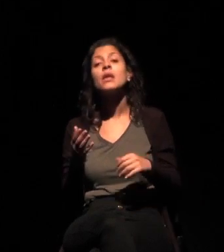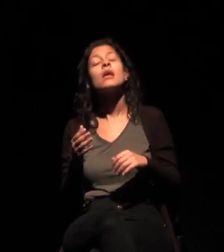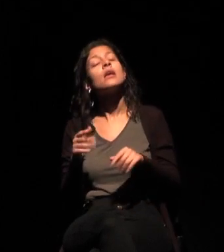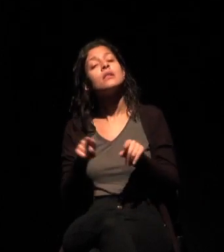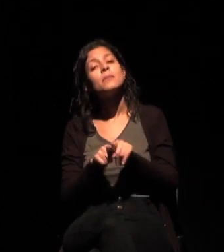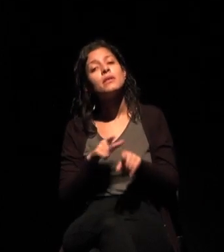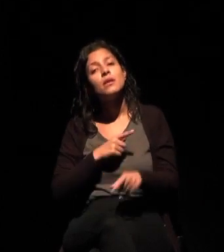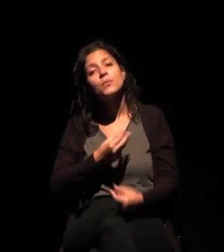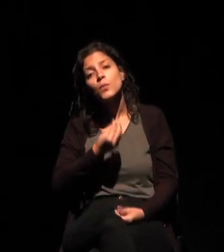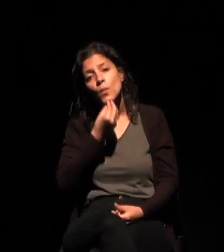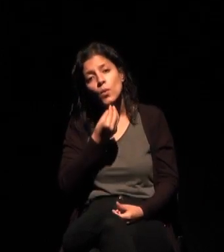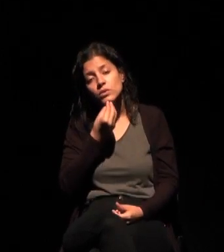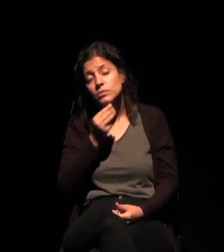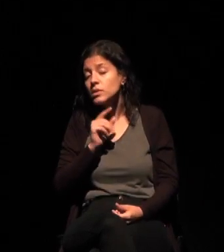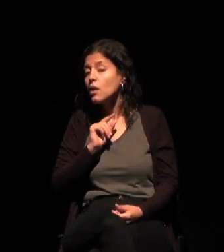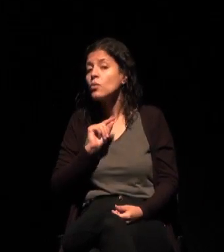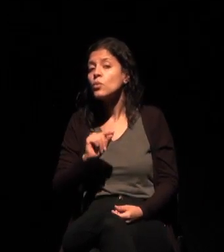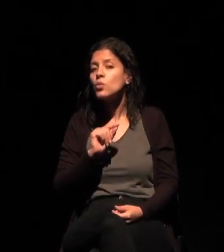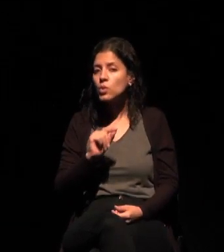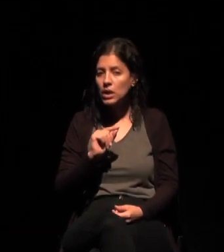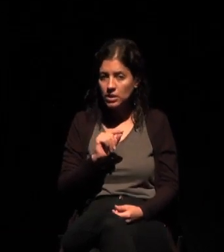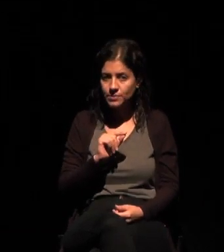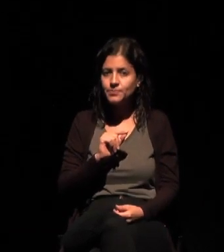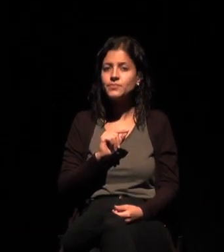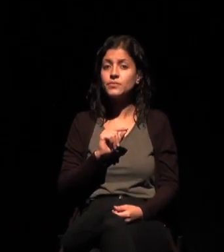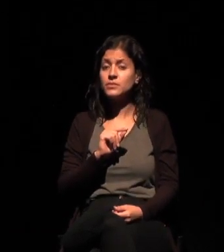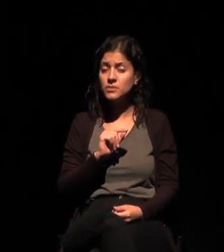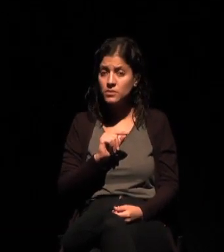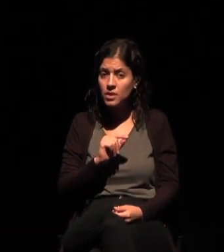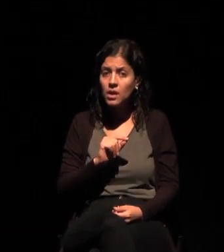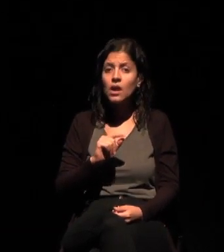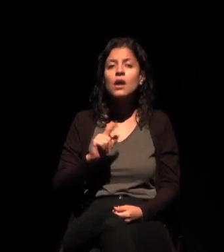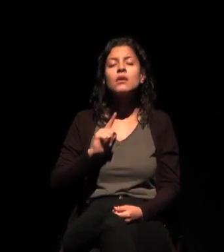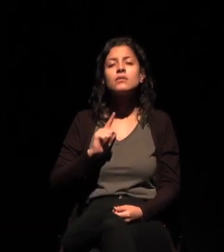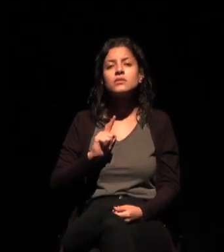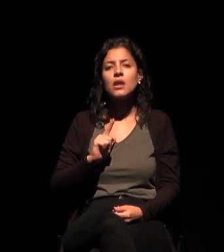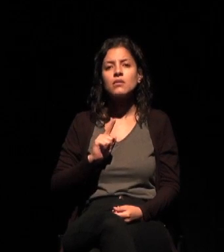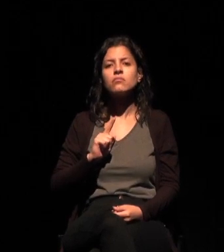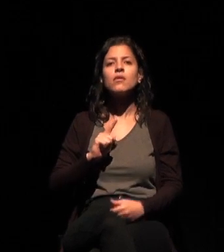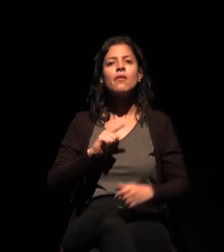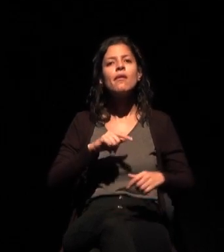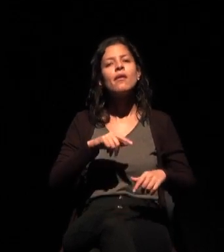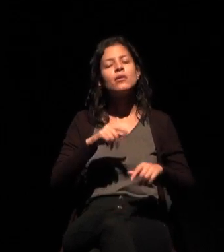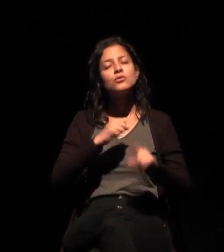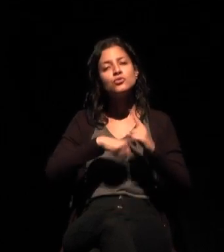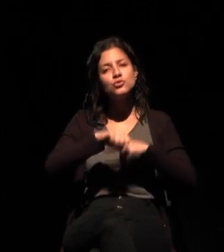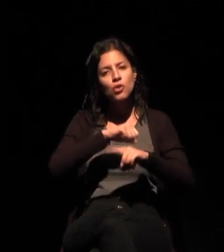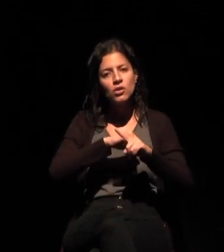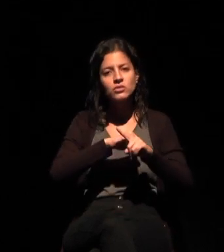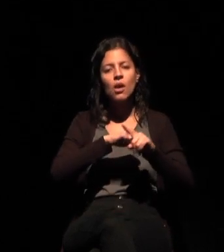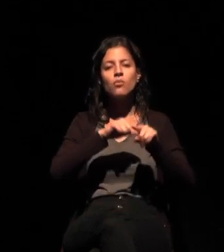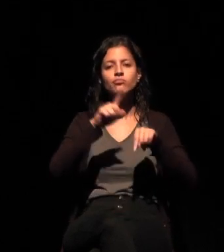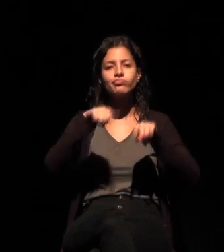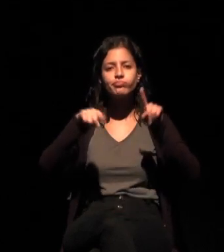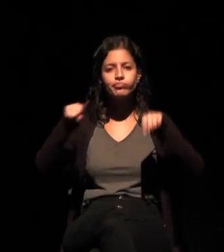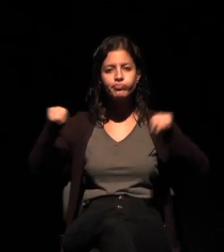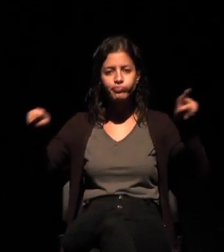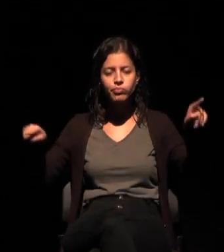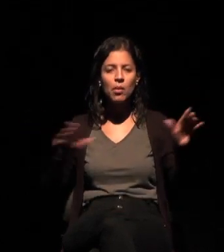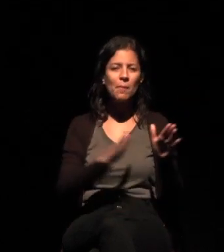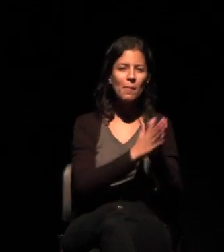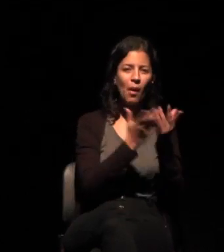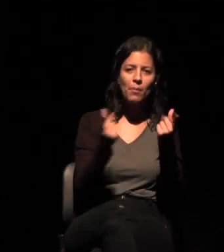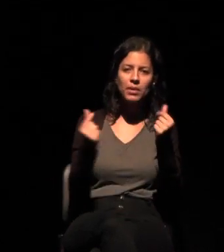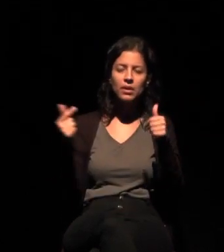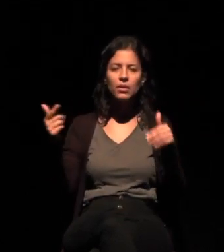que progressivamente se conseguiria uma diminuição de desigualdades socioeconômicas e aqui